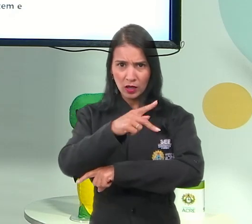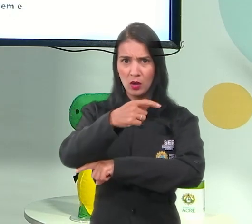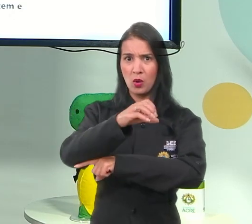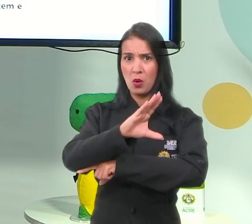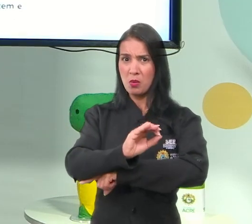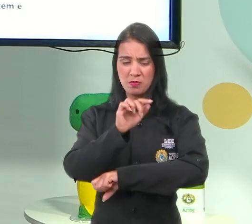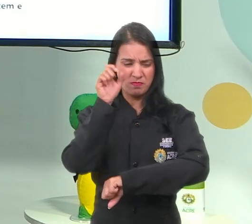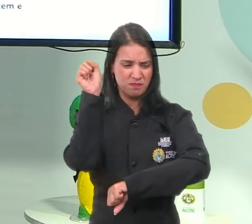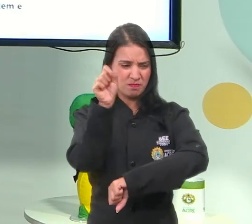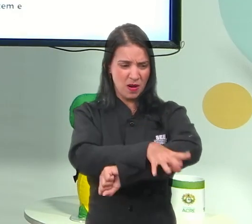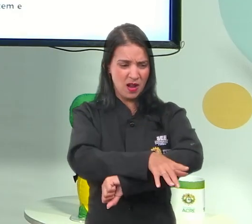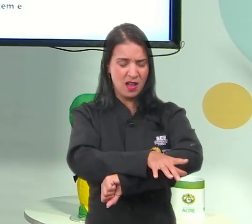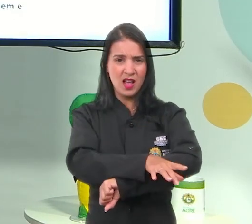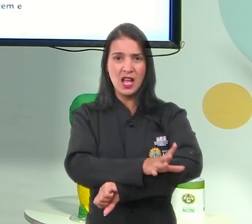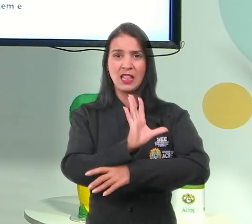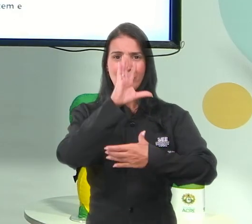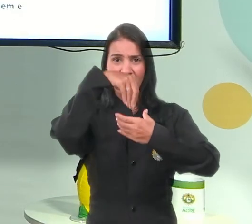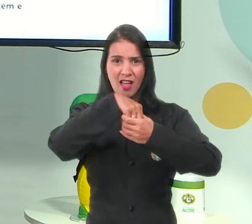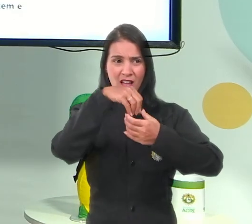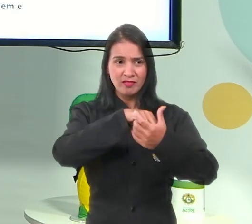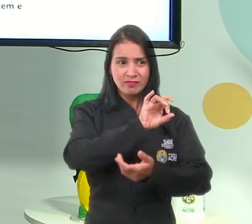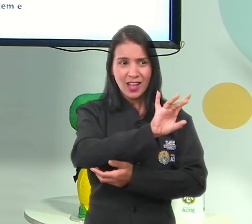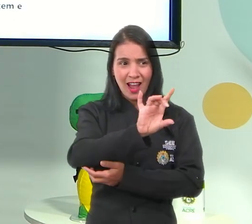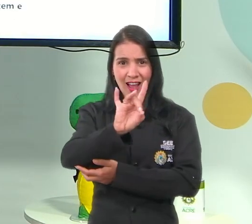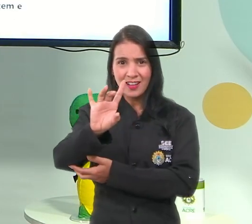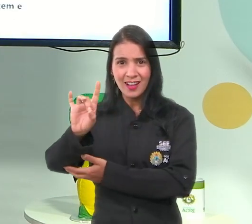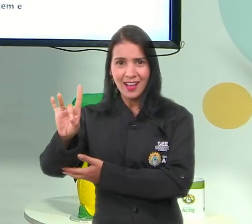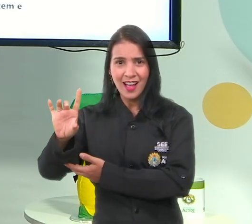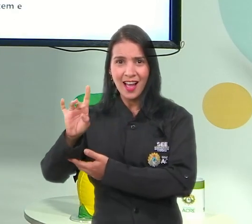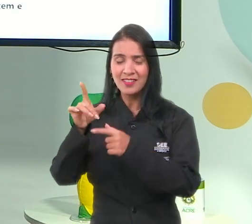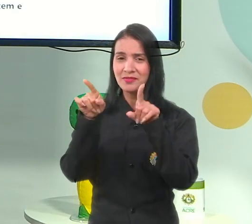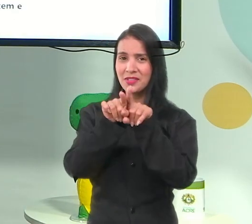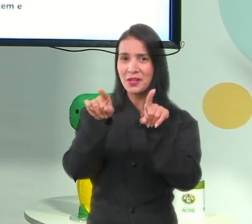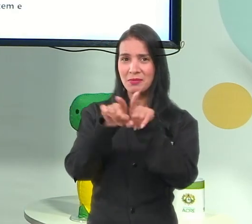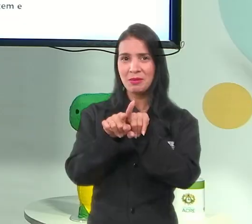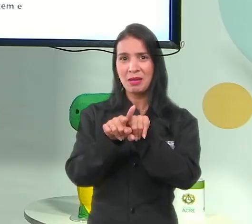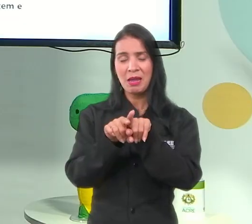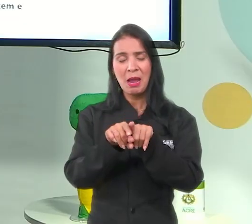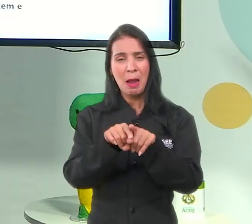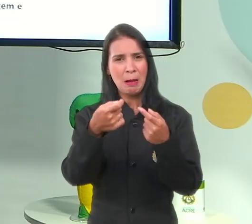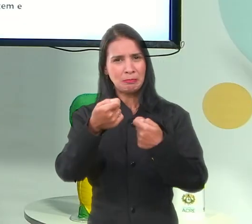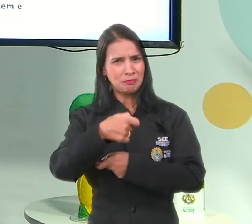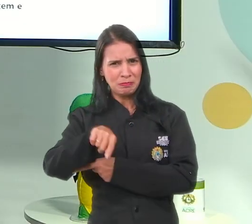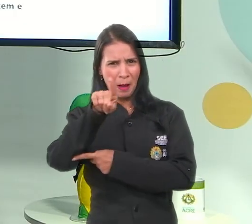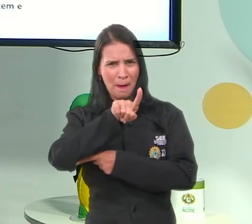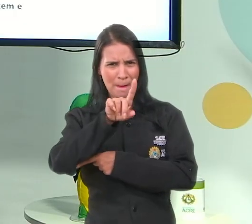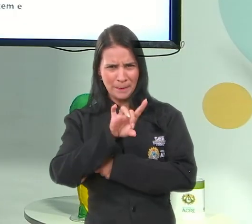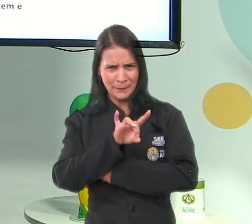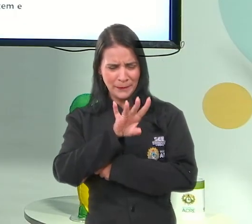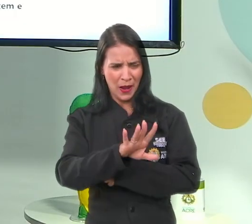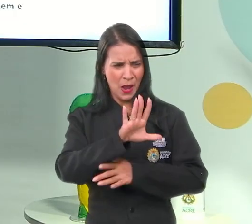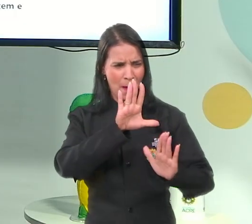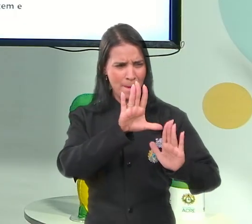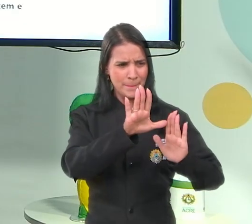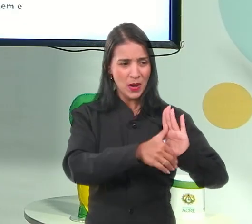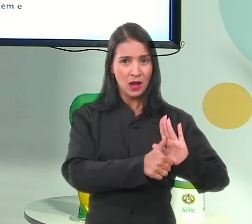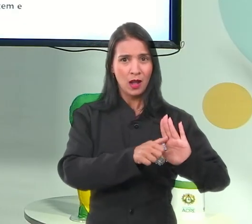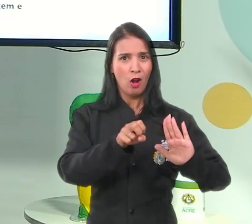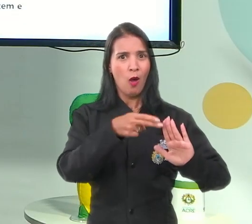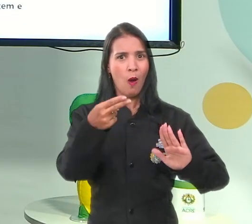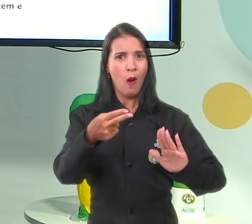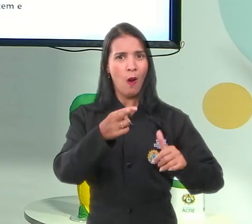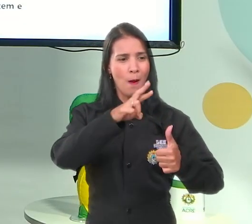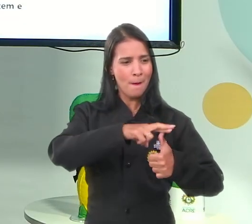outras pessoas. Para você ser corrupto, você não precisa necessariamente estar ocupando um